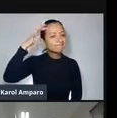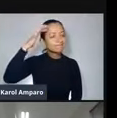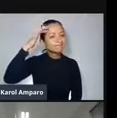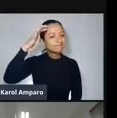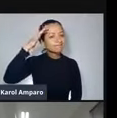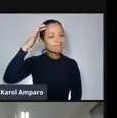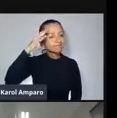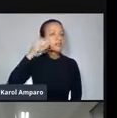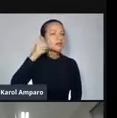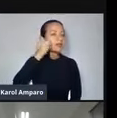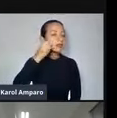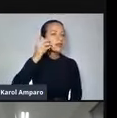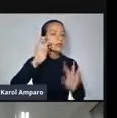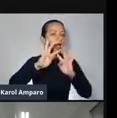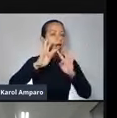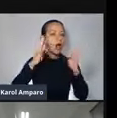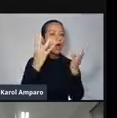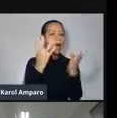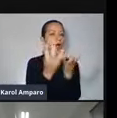capoeira,